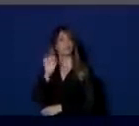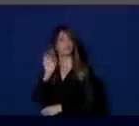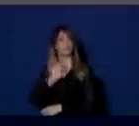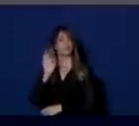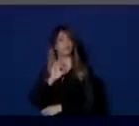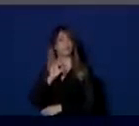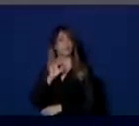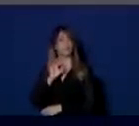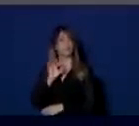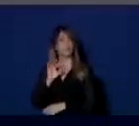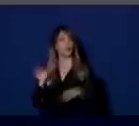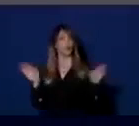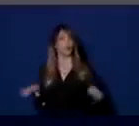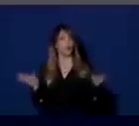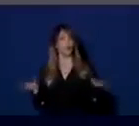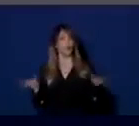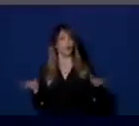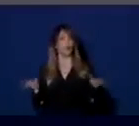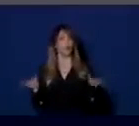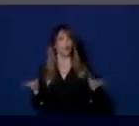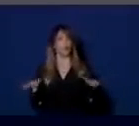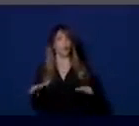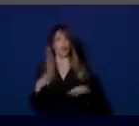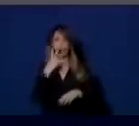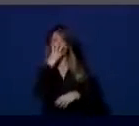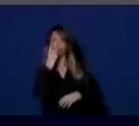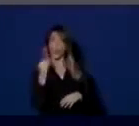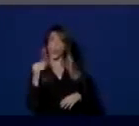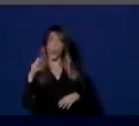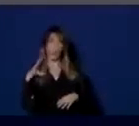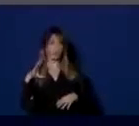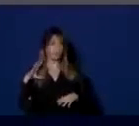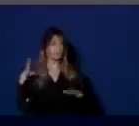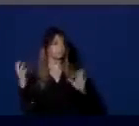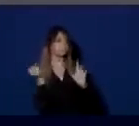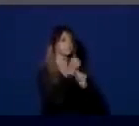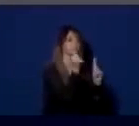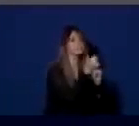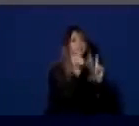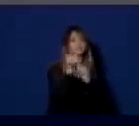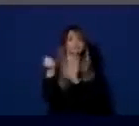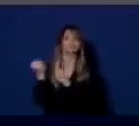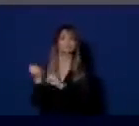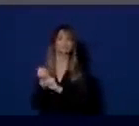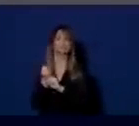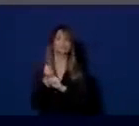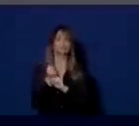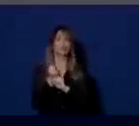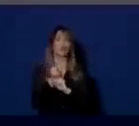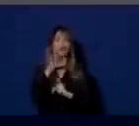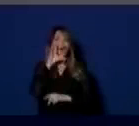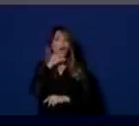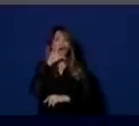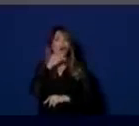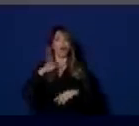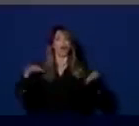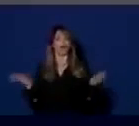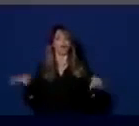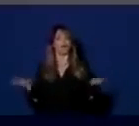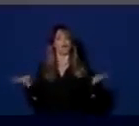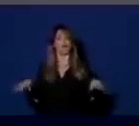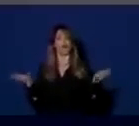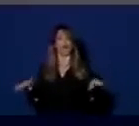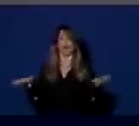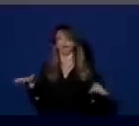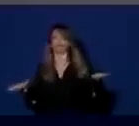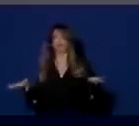90% das focas eram mortas por lobos. O ser humano foi lá e matou todos os lobos. Aí as focas multiplicaram por milhões